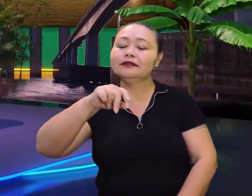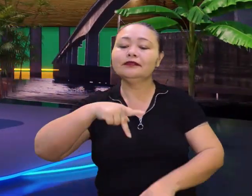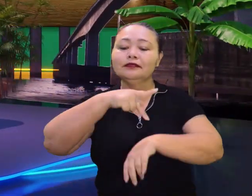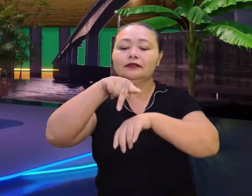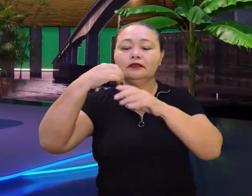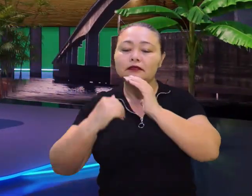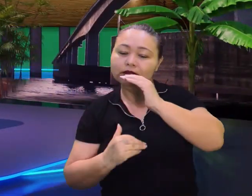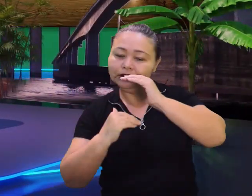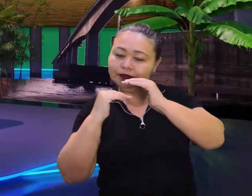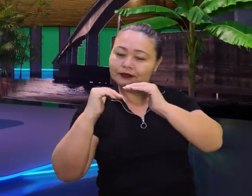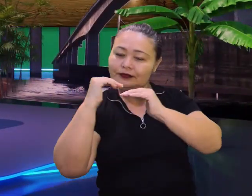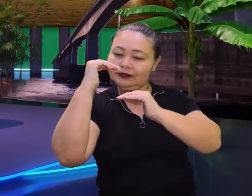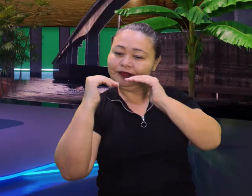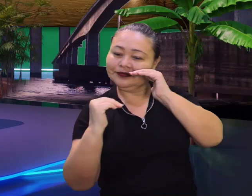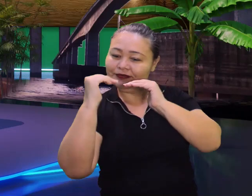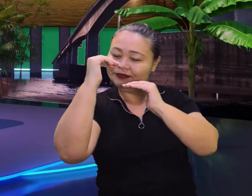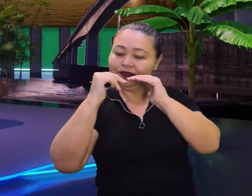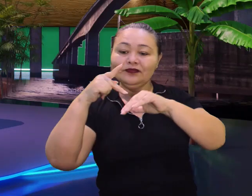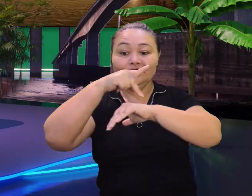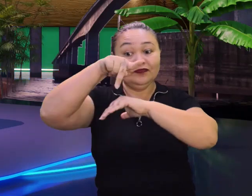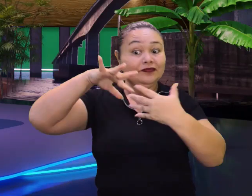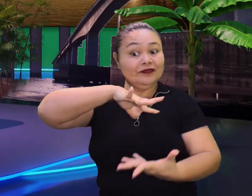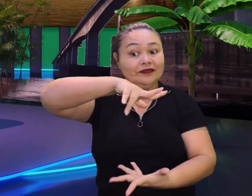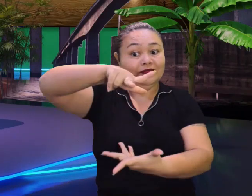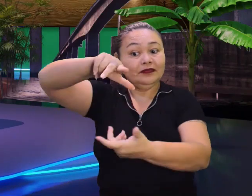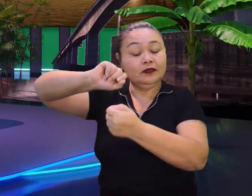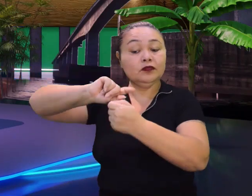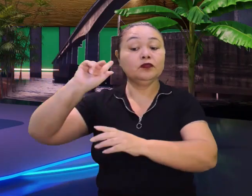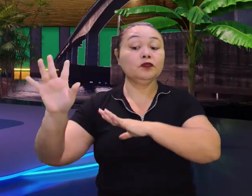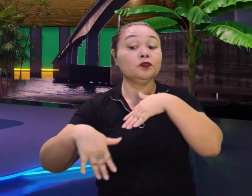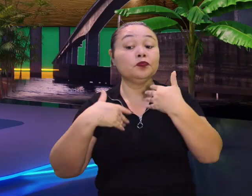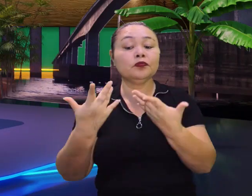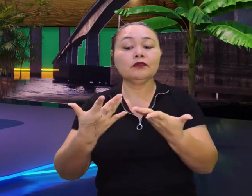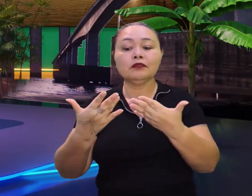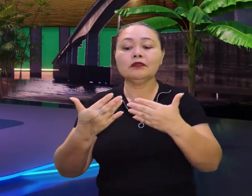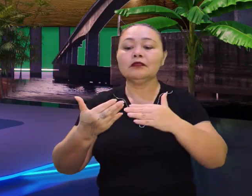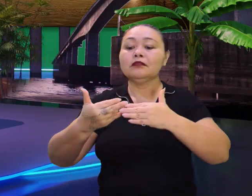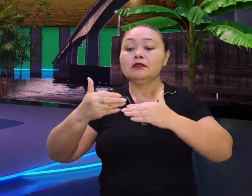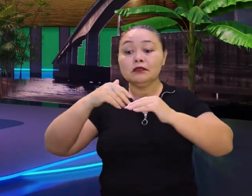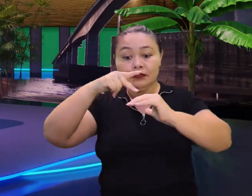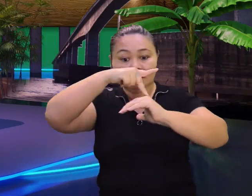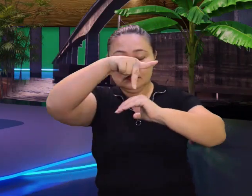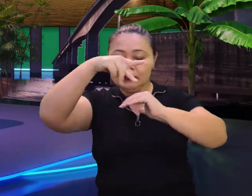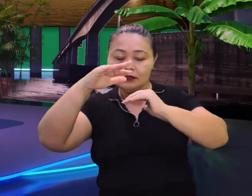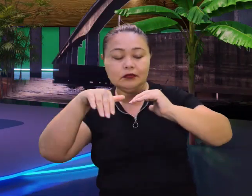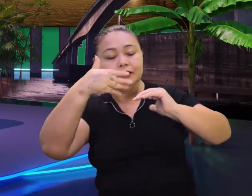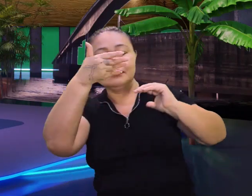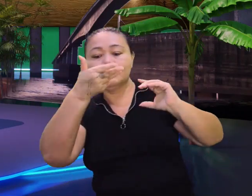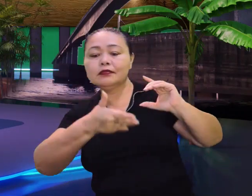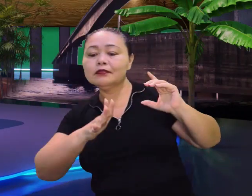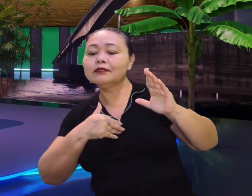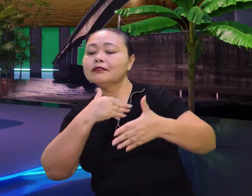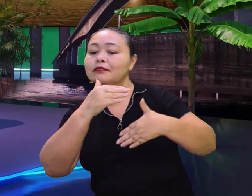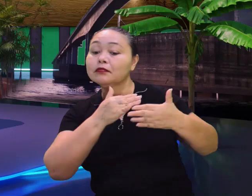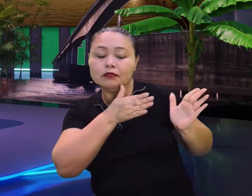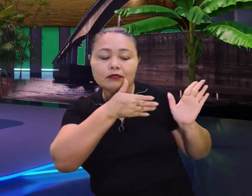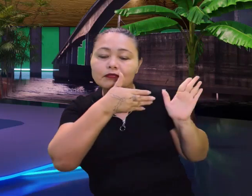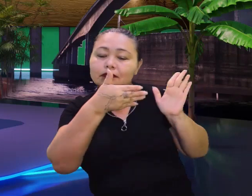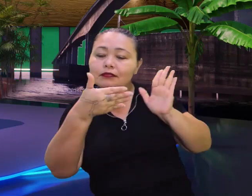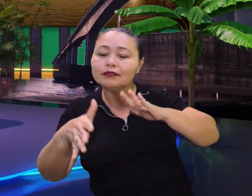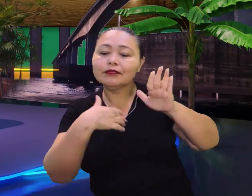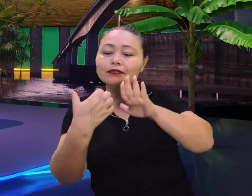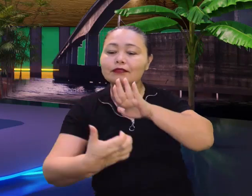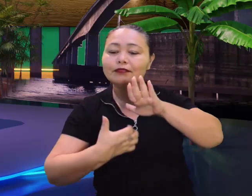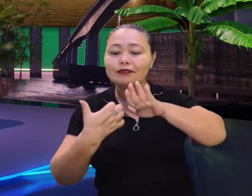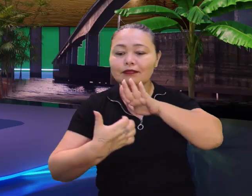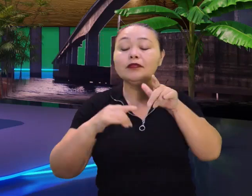países emergentes, que são esses países do mundo que são destaque nesse processo de industrialização, professor Jorge,